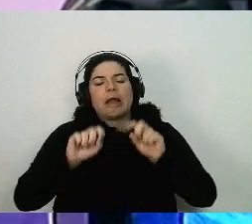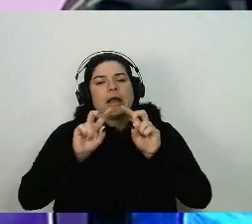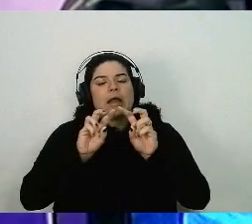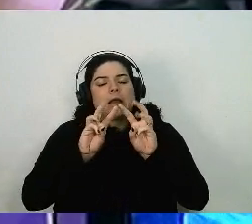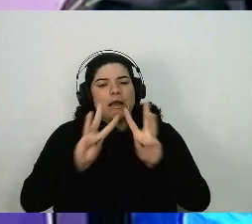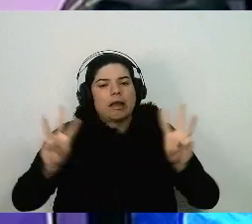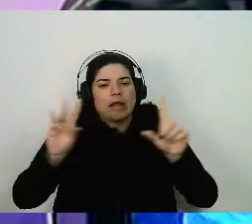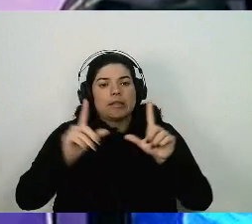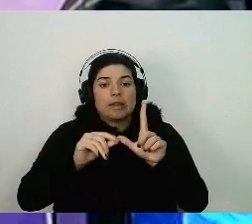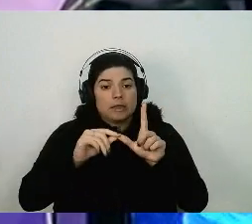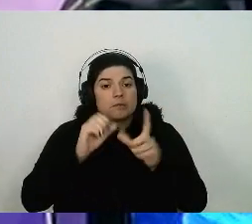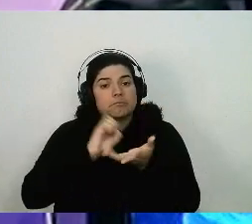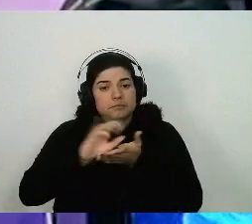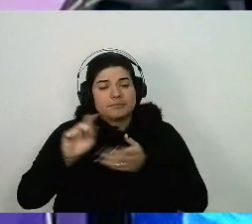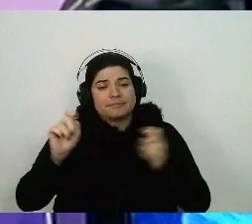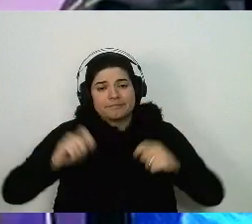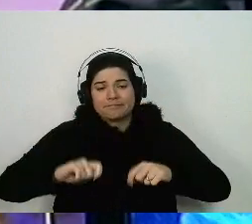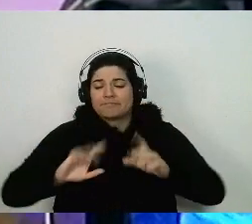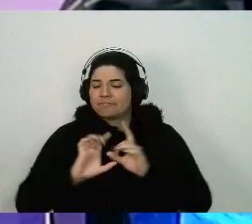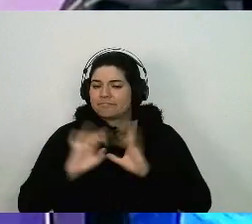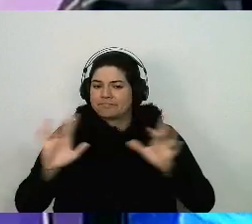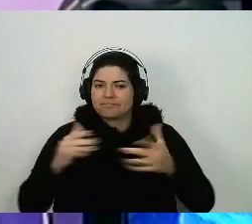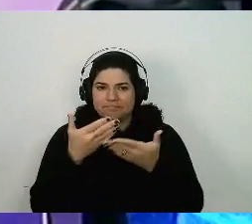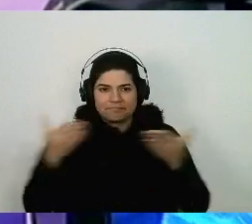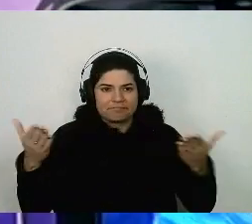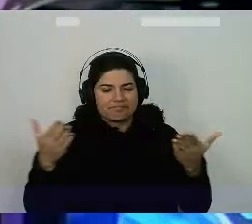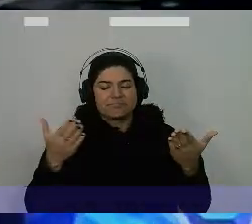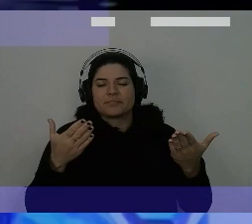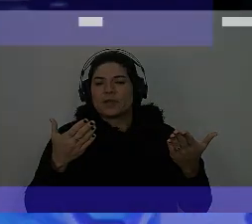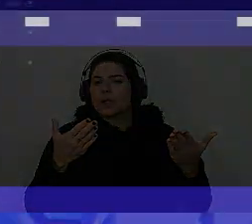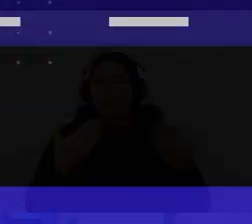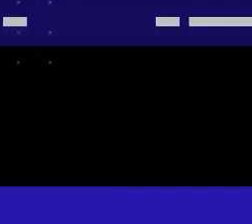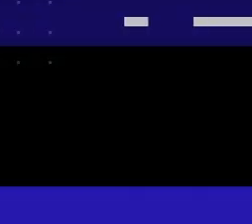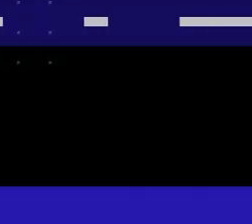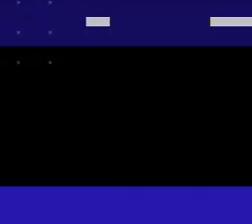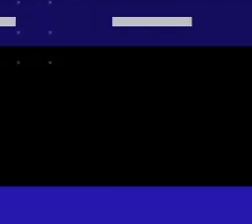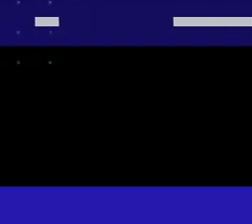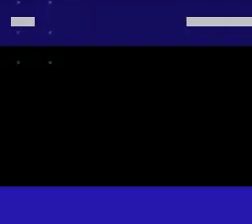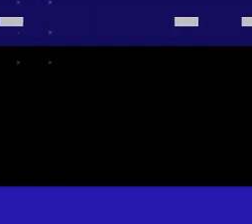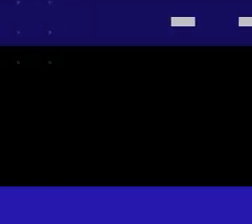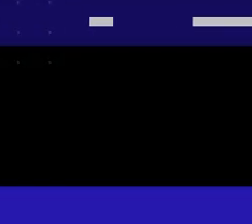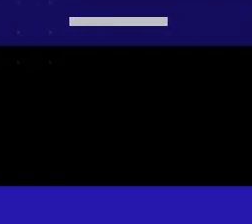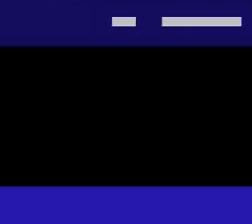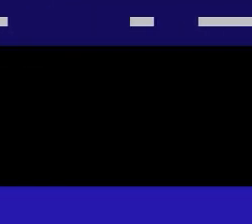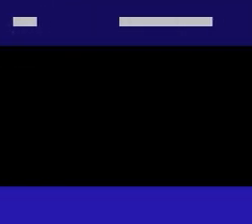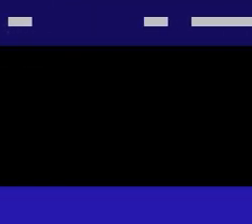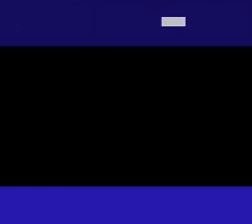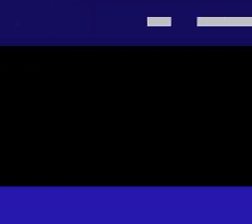e ficar à disposição de vocês para qualquer dúvida.